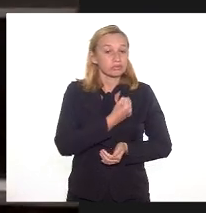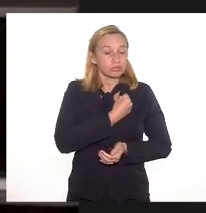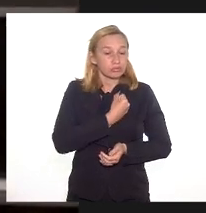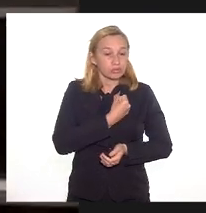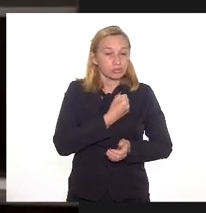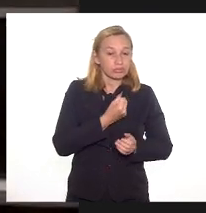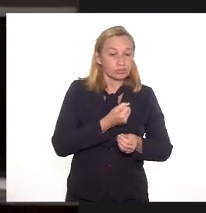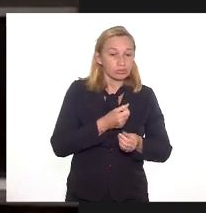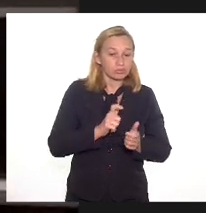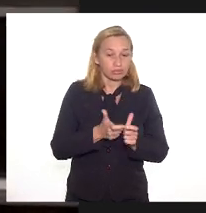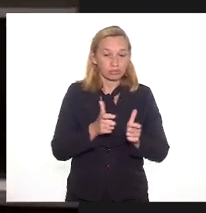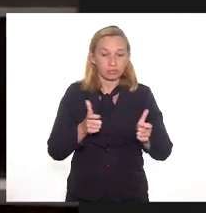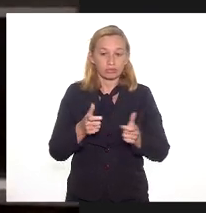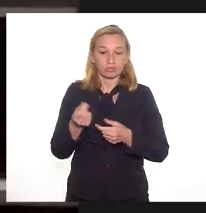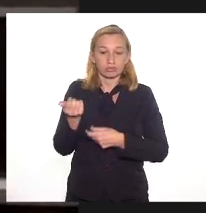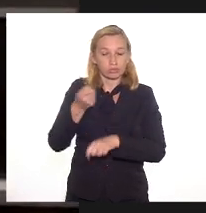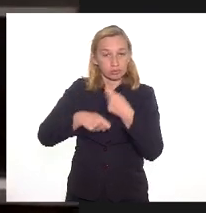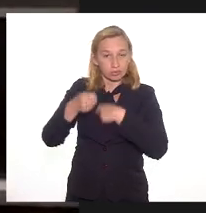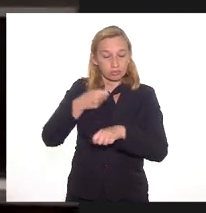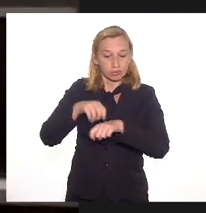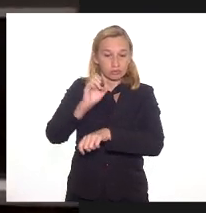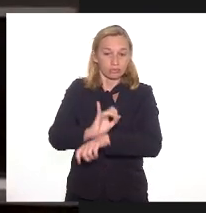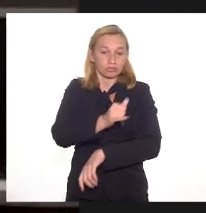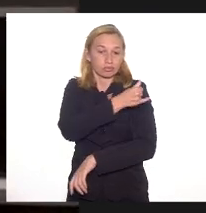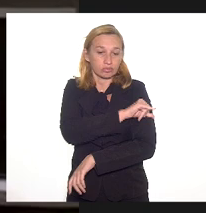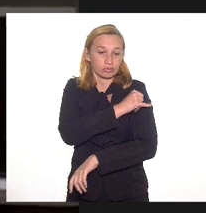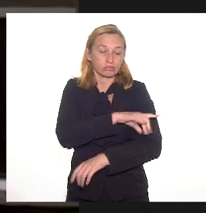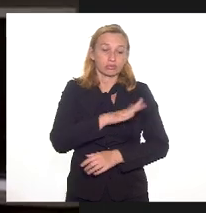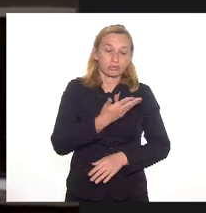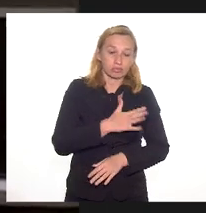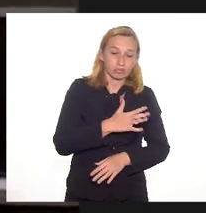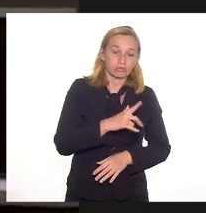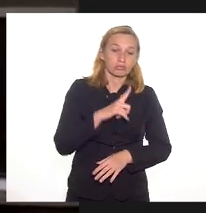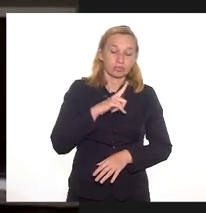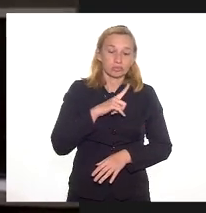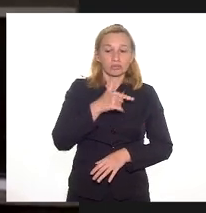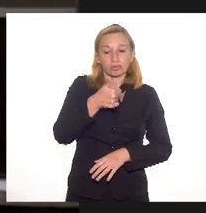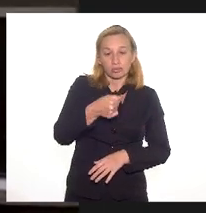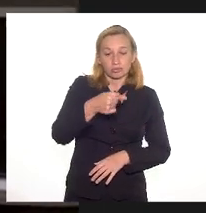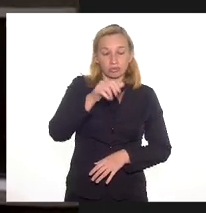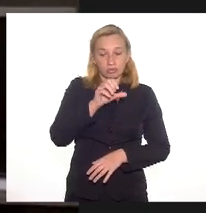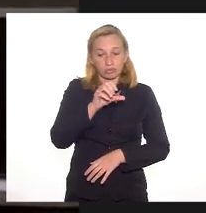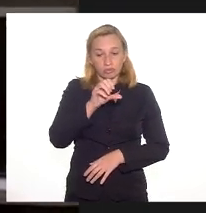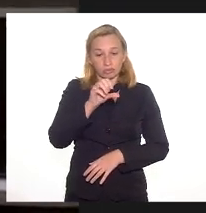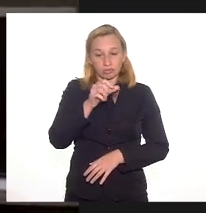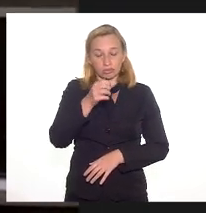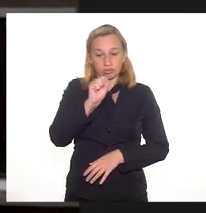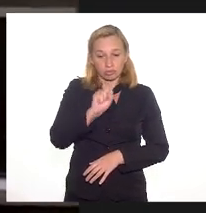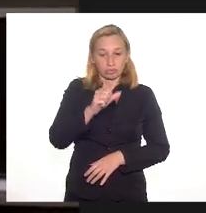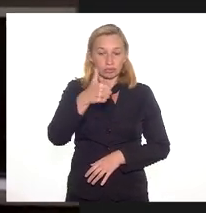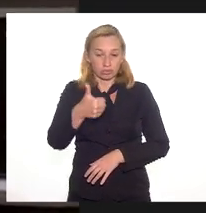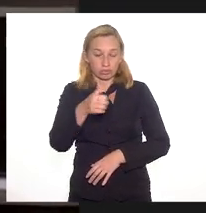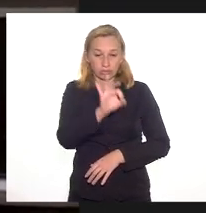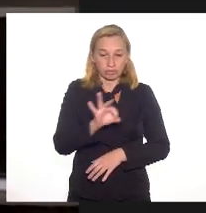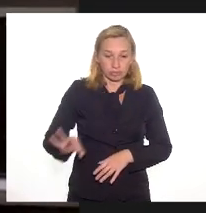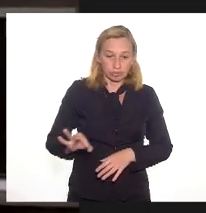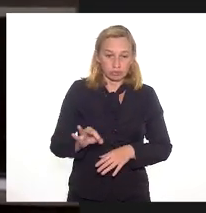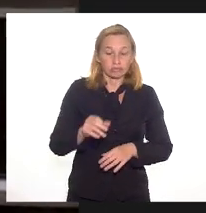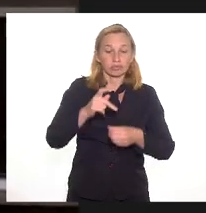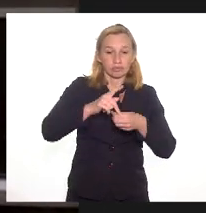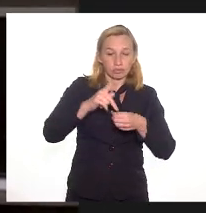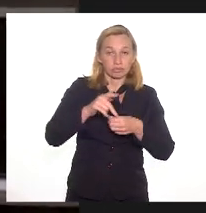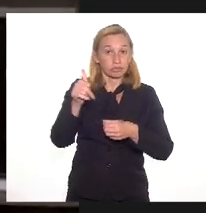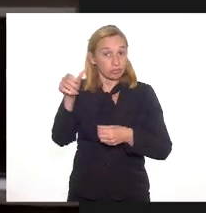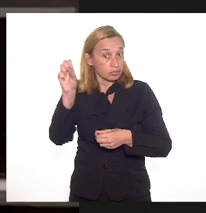do Estado do Rio de Janeiro, que é onde se concentra aí cerca de 81% da exploração do petróleo e gás natural, né,